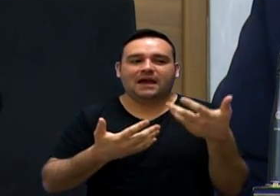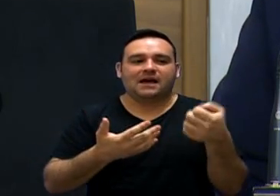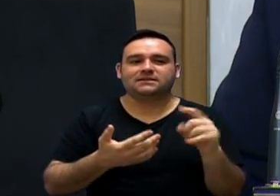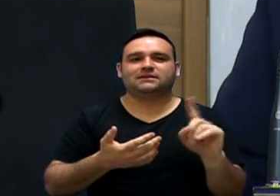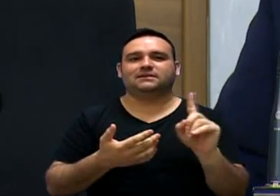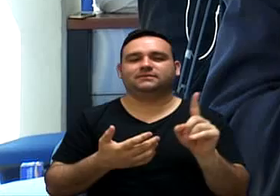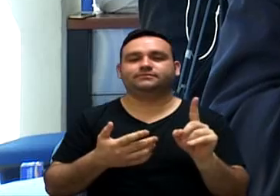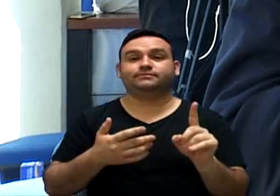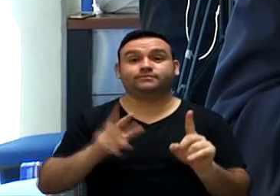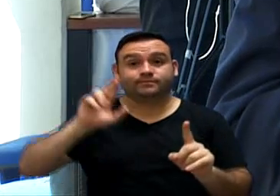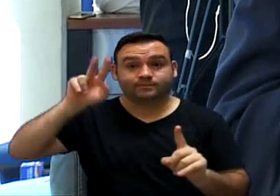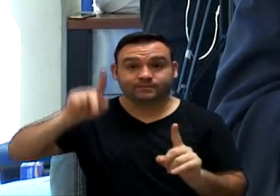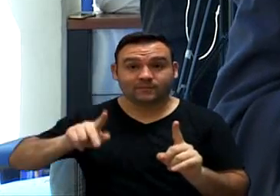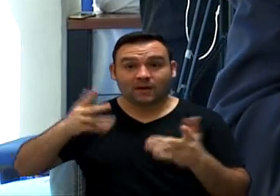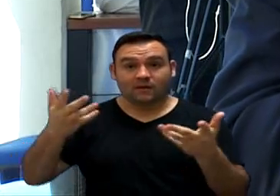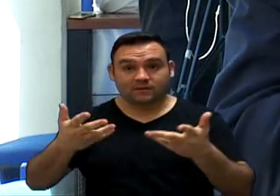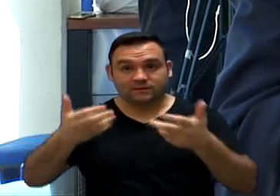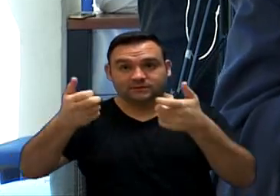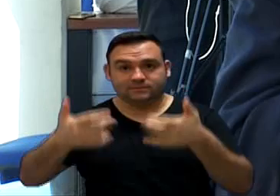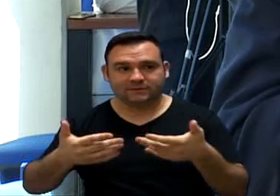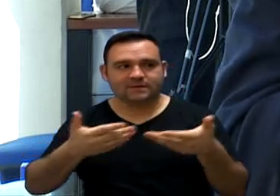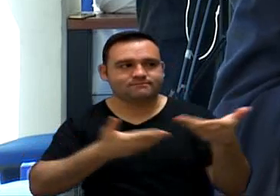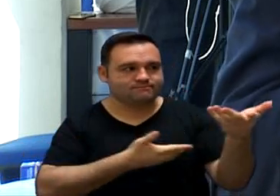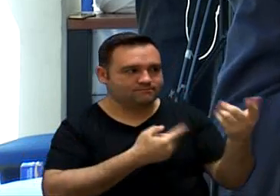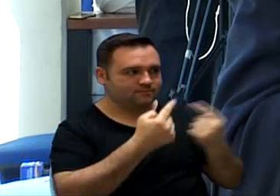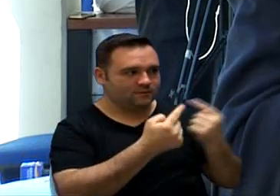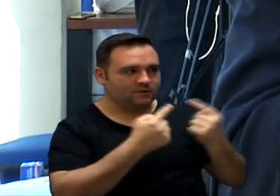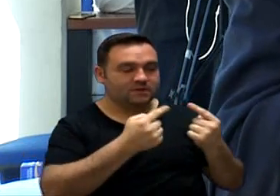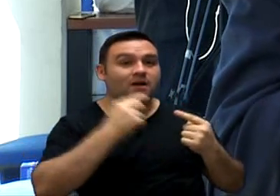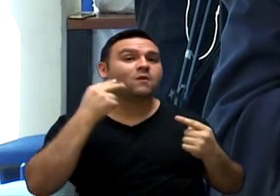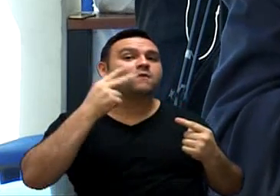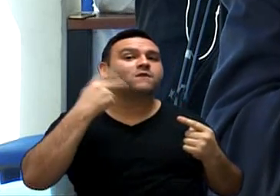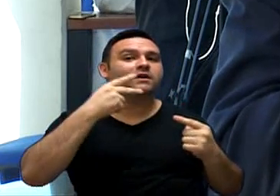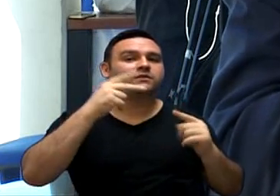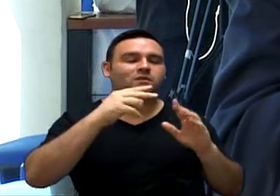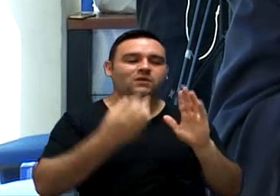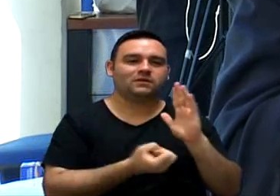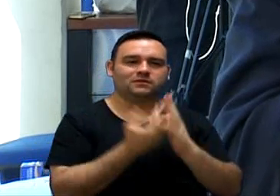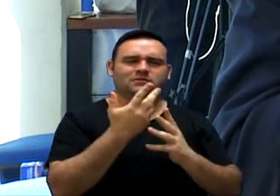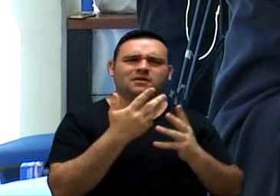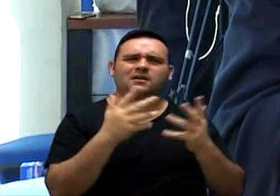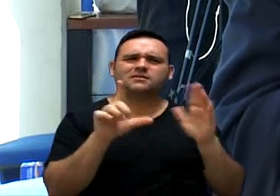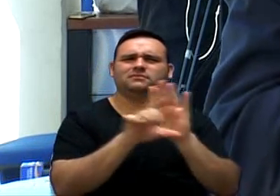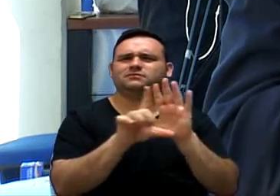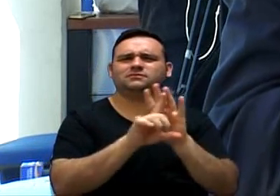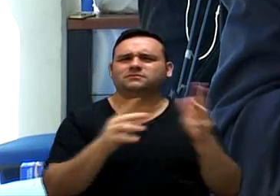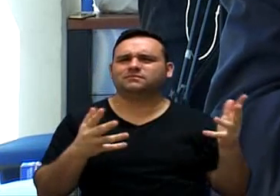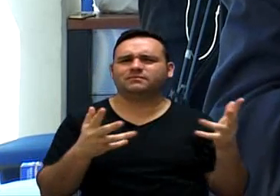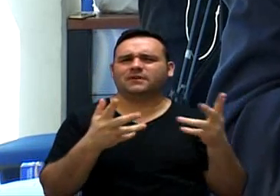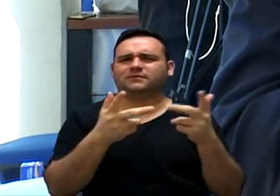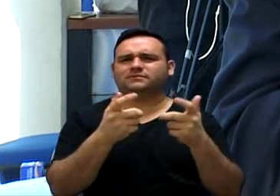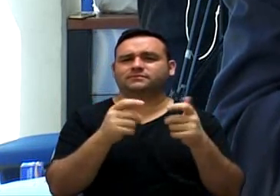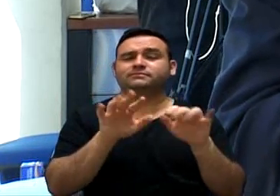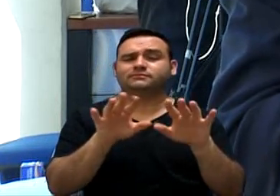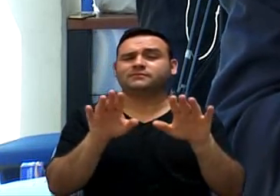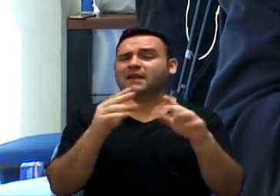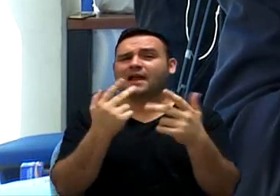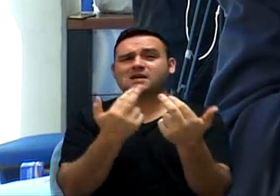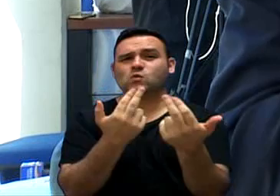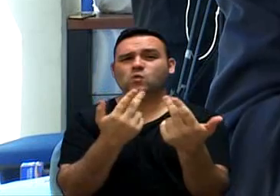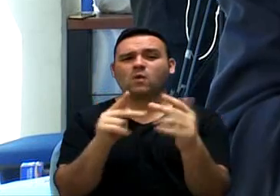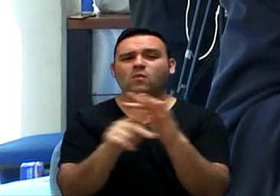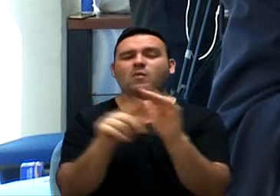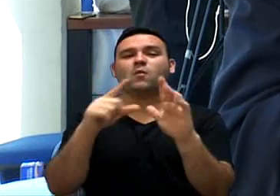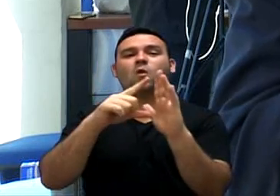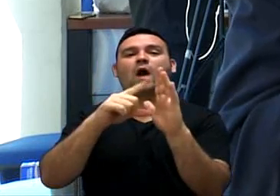Senhor presidente, agora falando aqui, interagindo com o vereador que é autor da lei, que é uma lei excelente, por sinal, na mesma situação